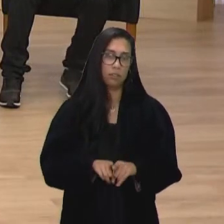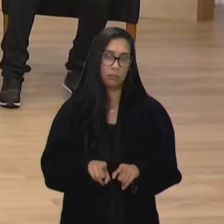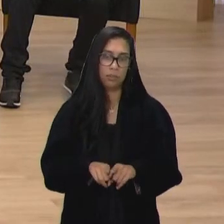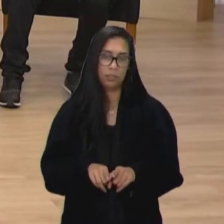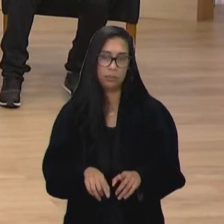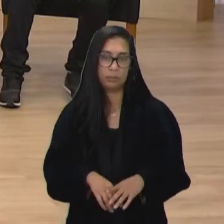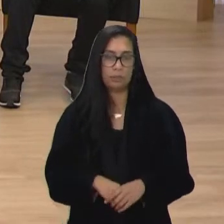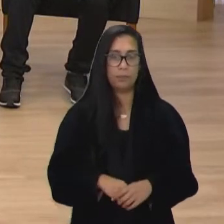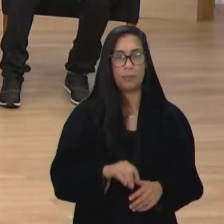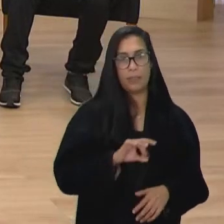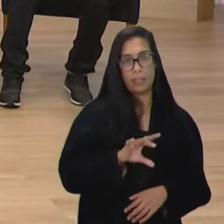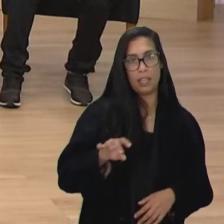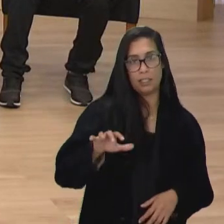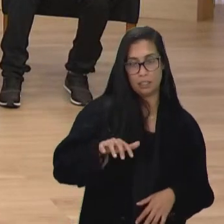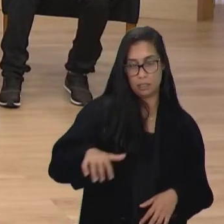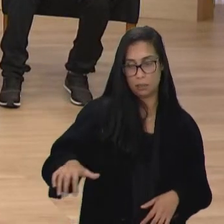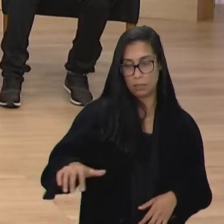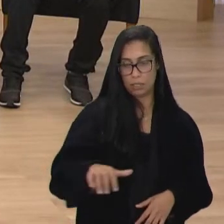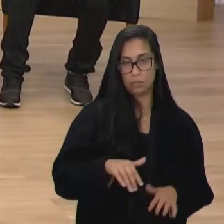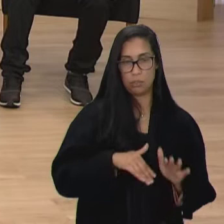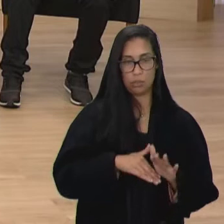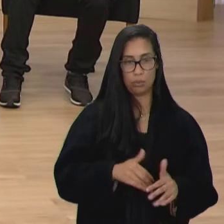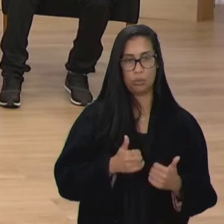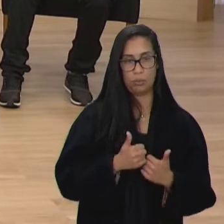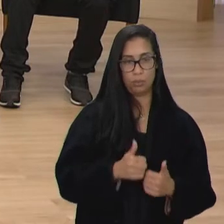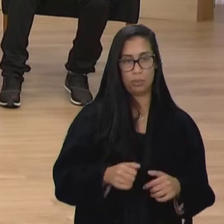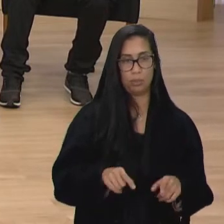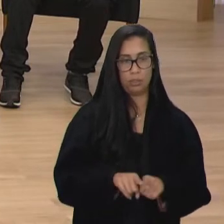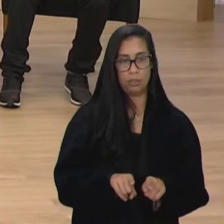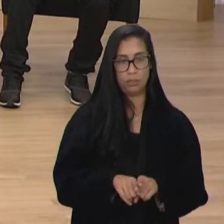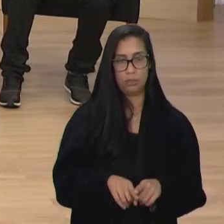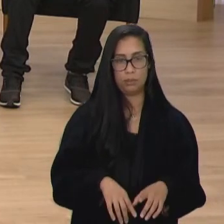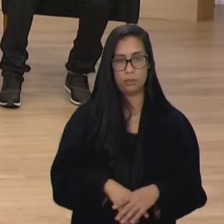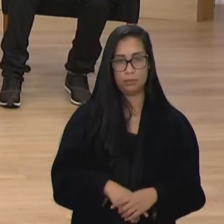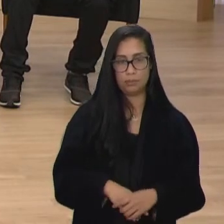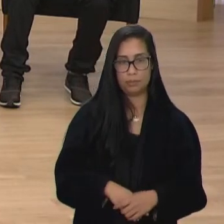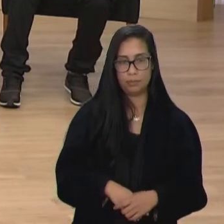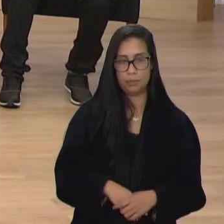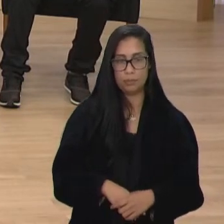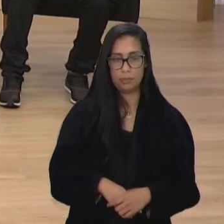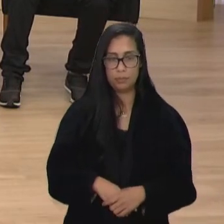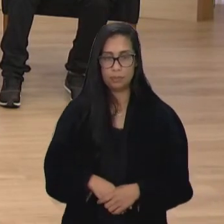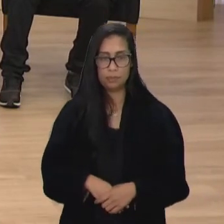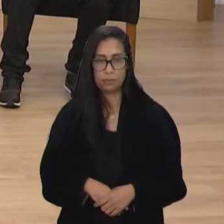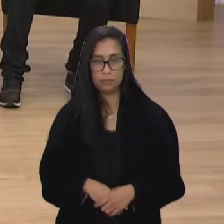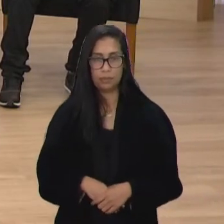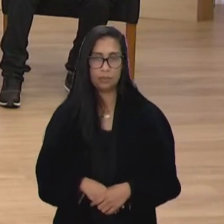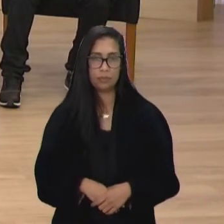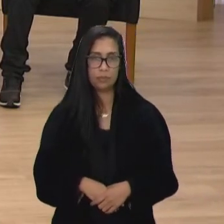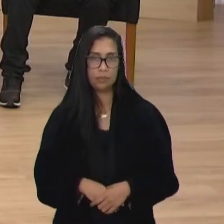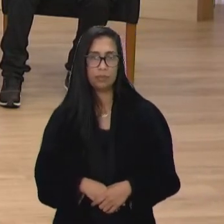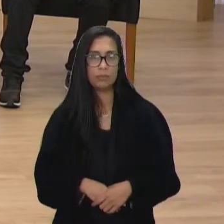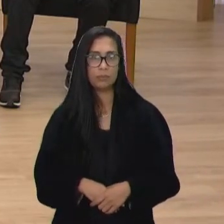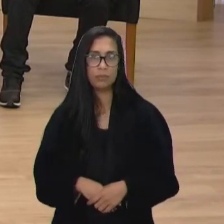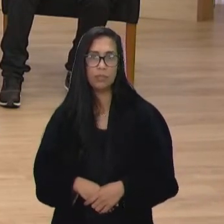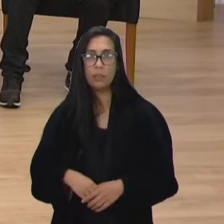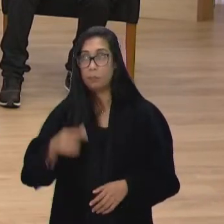ajudou muito, então por isso. Então, e mesmo, por exemplo, relacionada à solução de